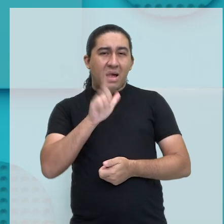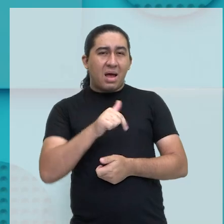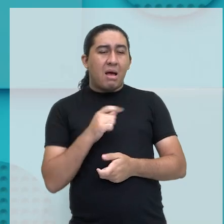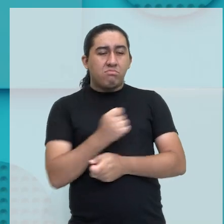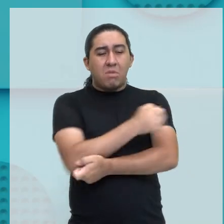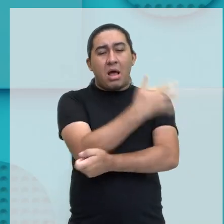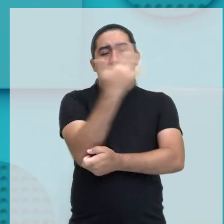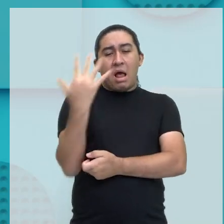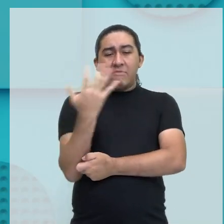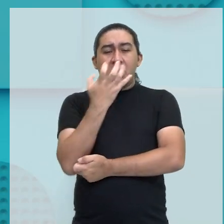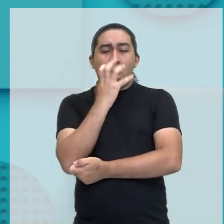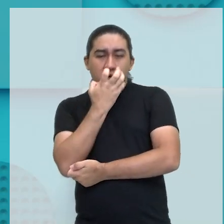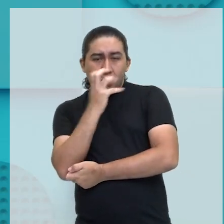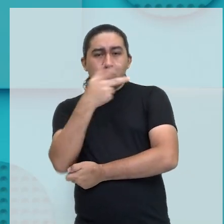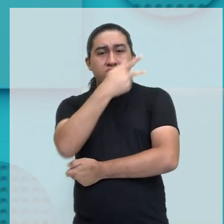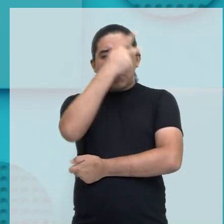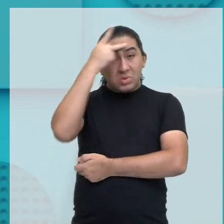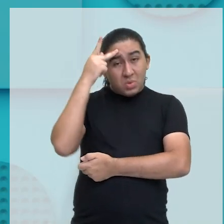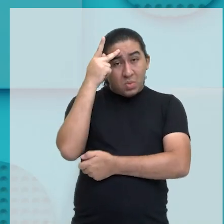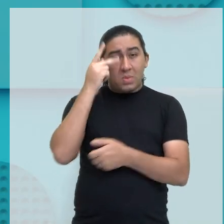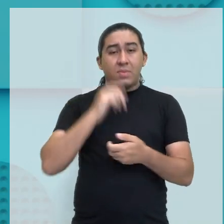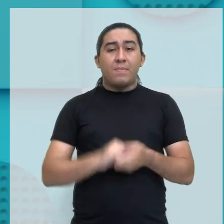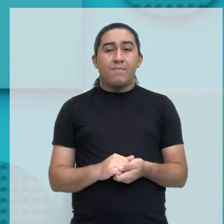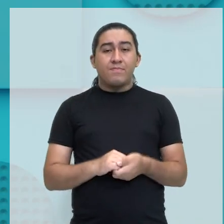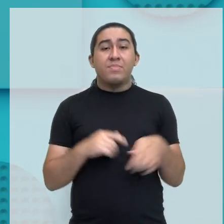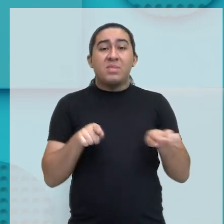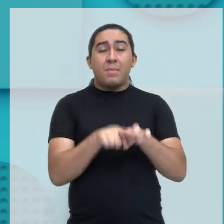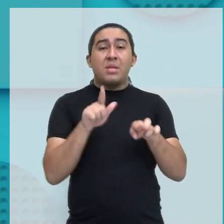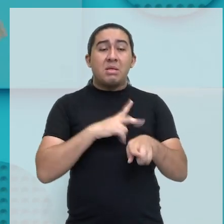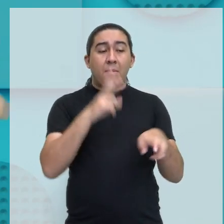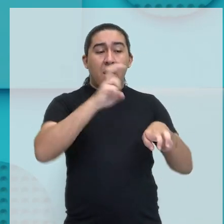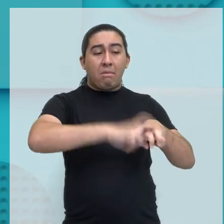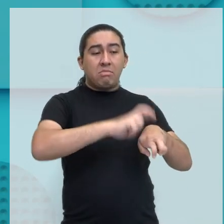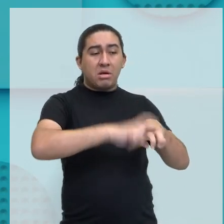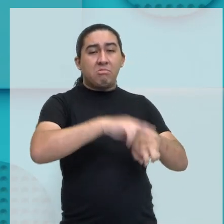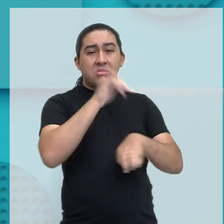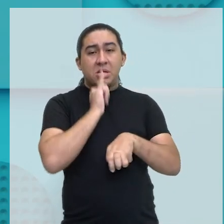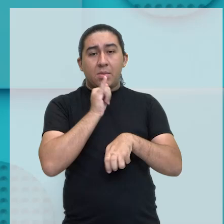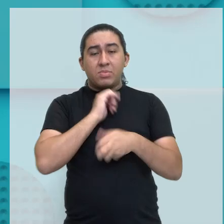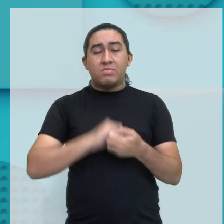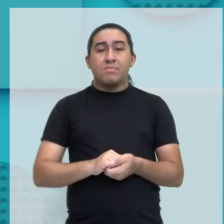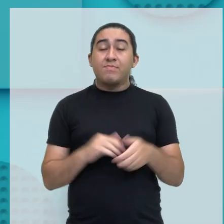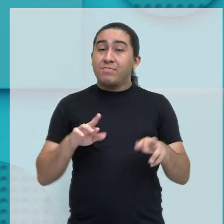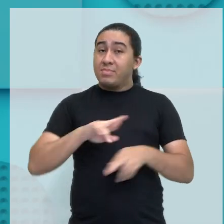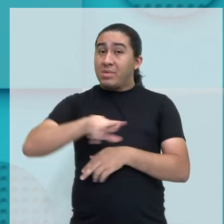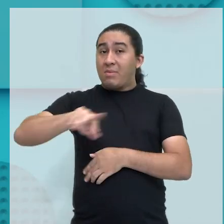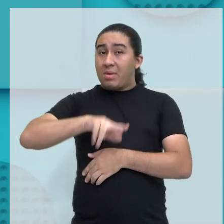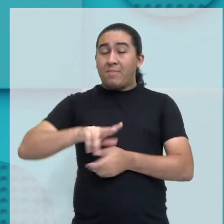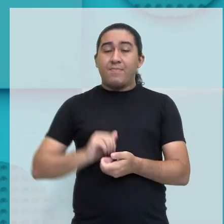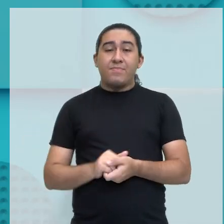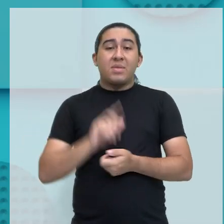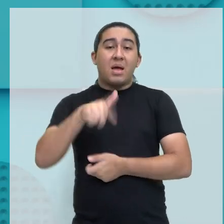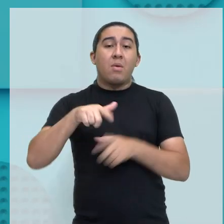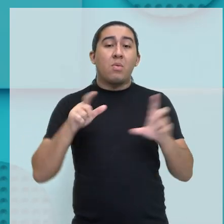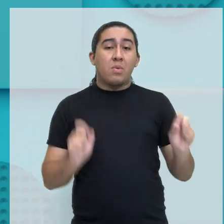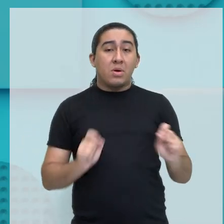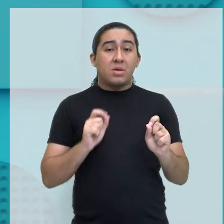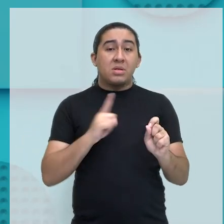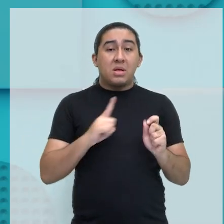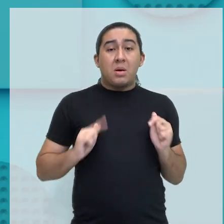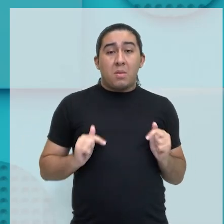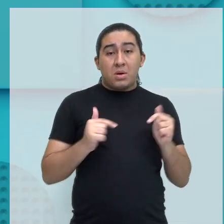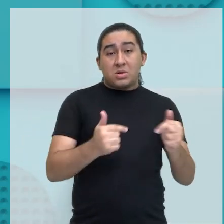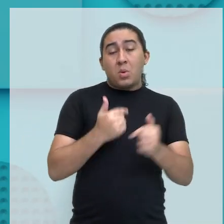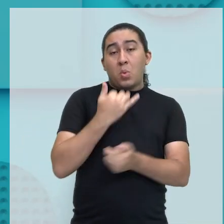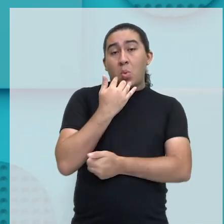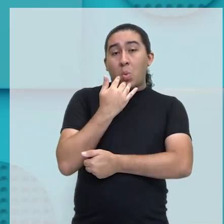vamos dizer, de árvore, de cachorro, de pessoas, né, de uma cadeira, não. Então, é denominado de que eles